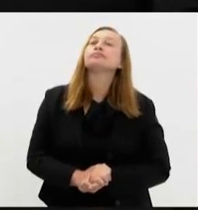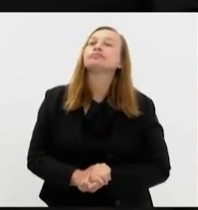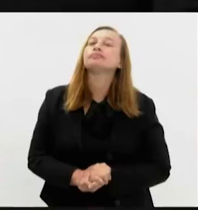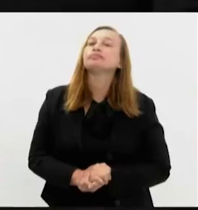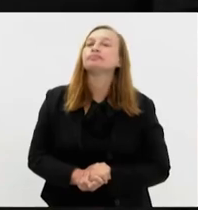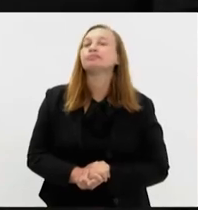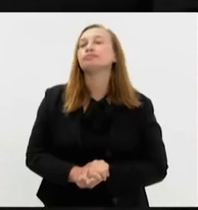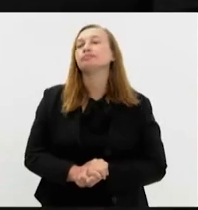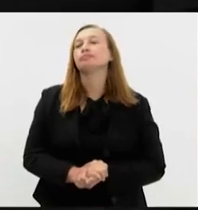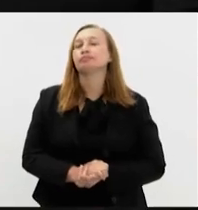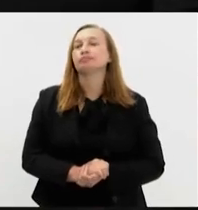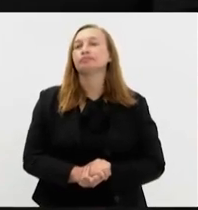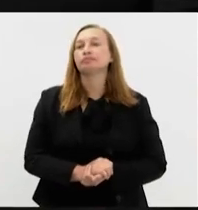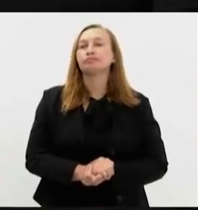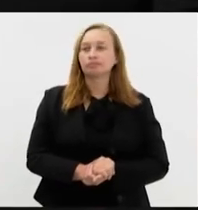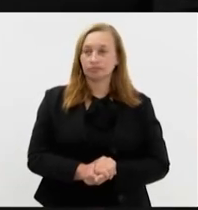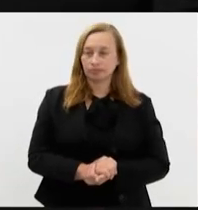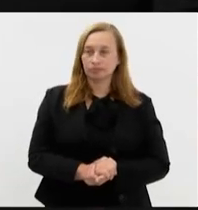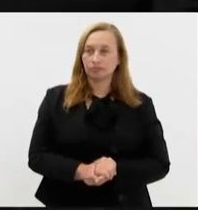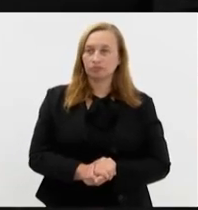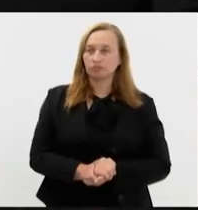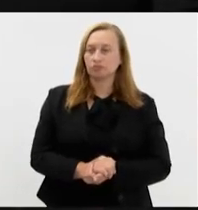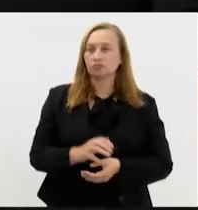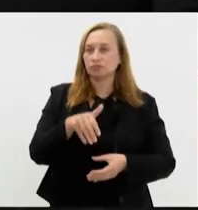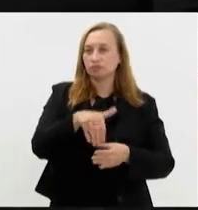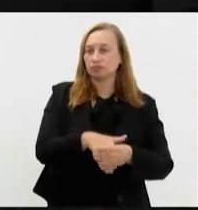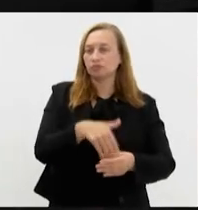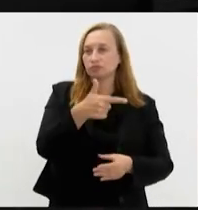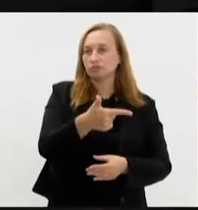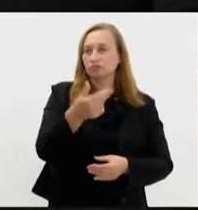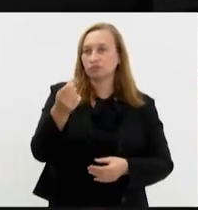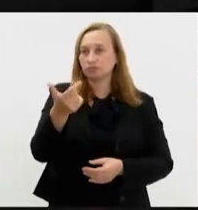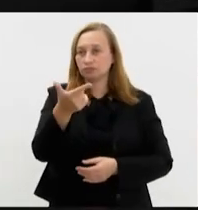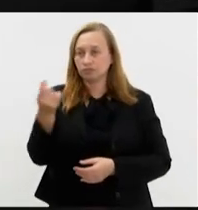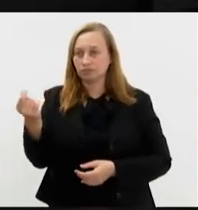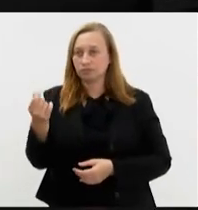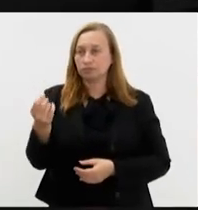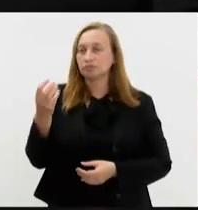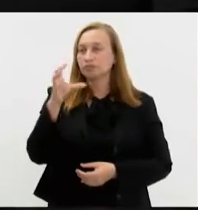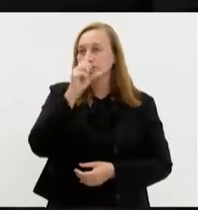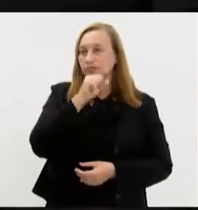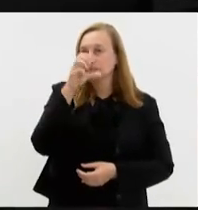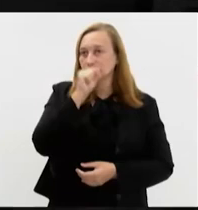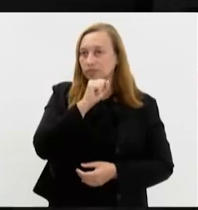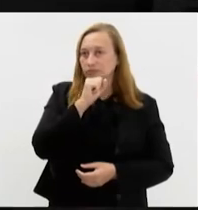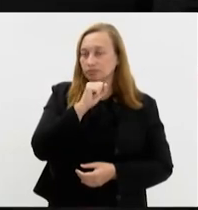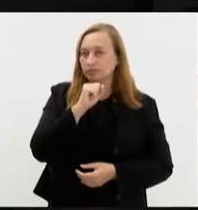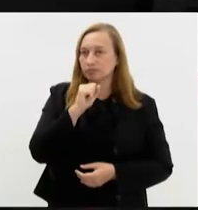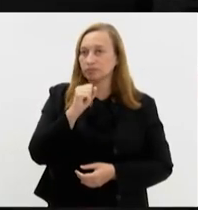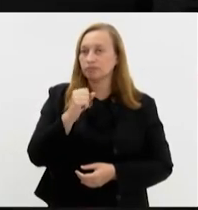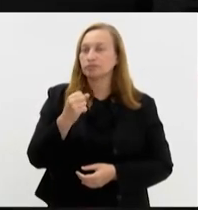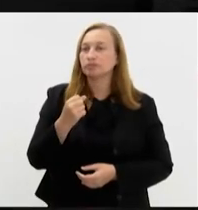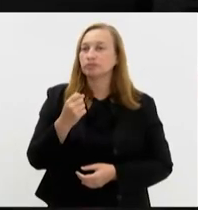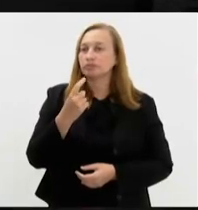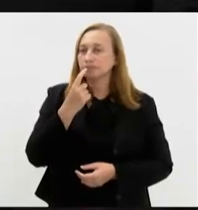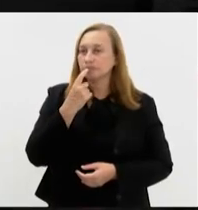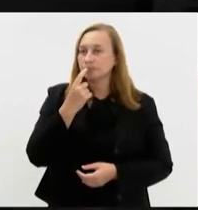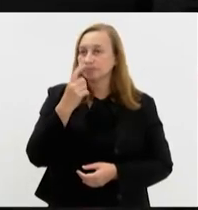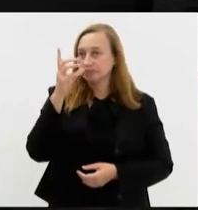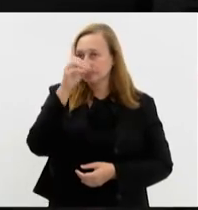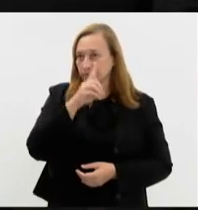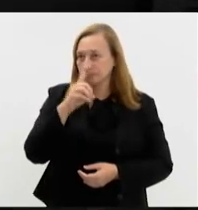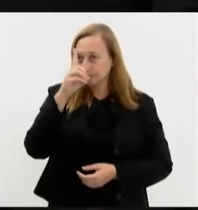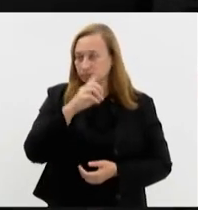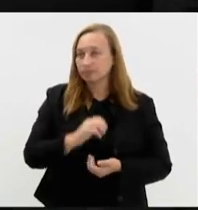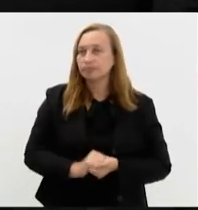plano né na eleição de 2010 Dra tatian no sábado véspera do pleito de domingo ministra de